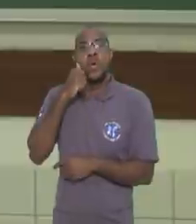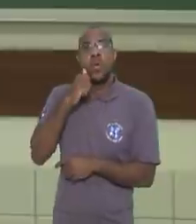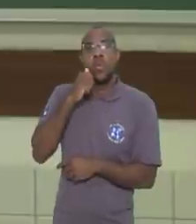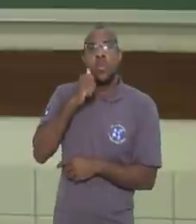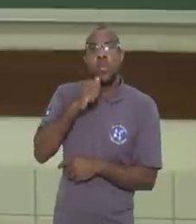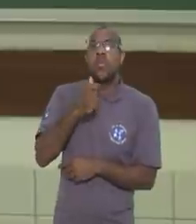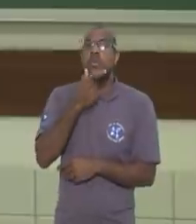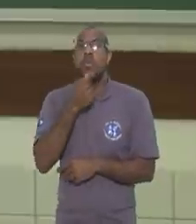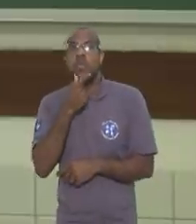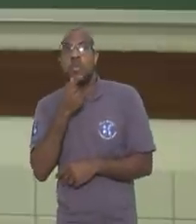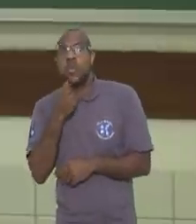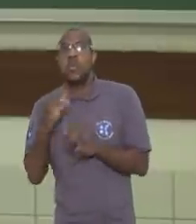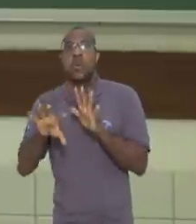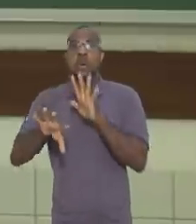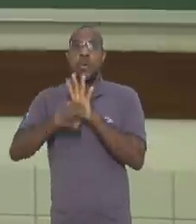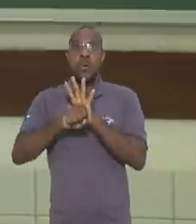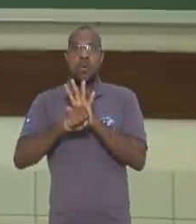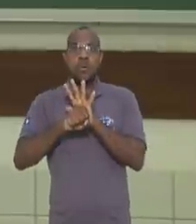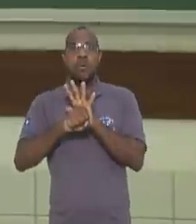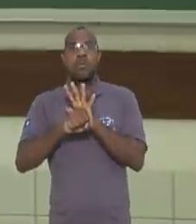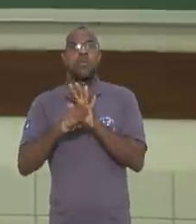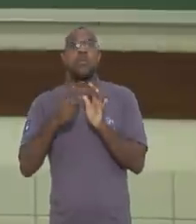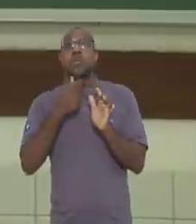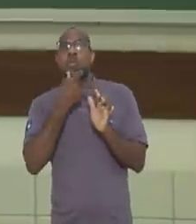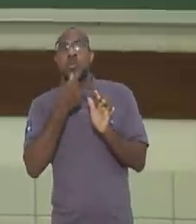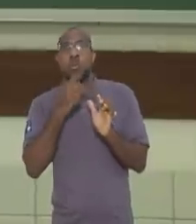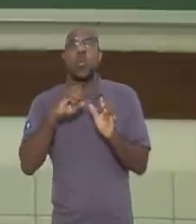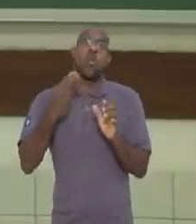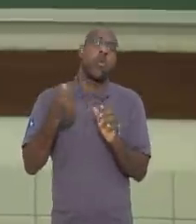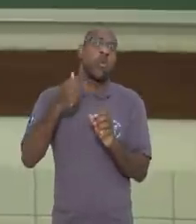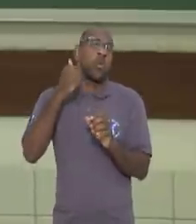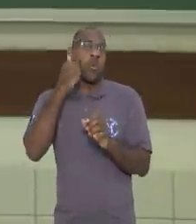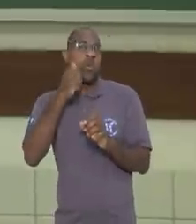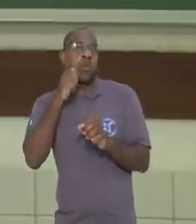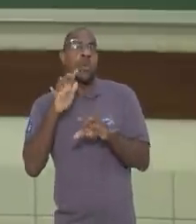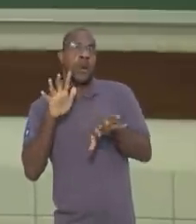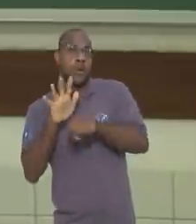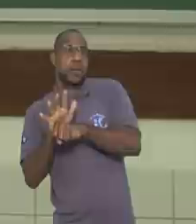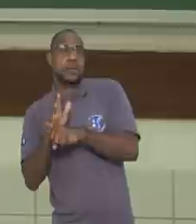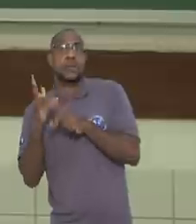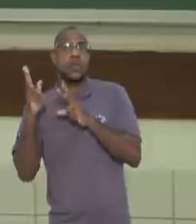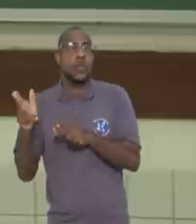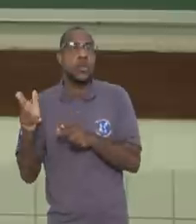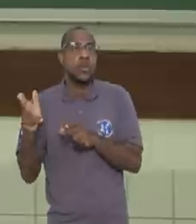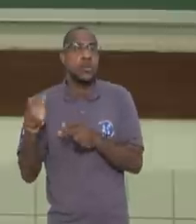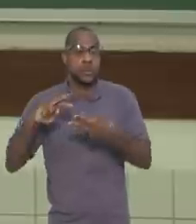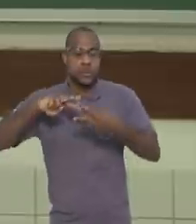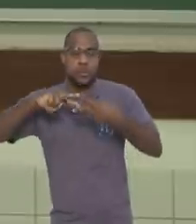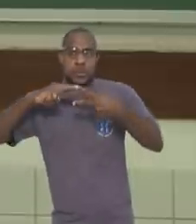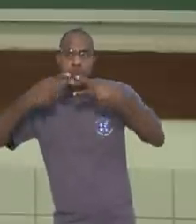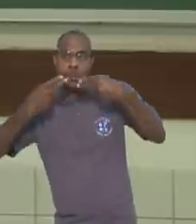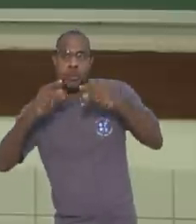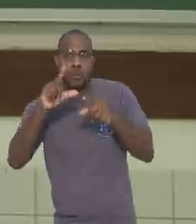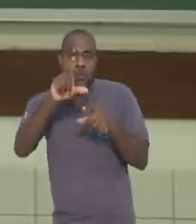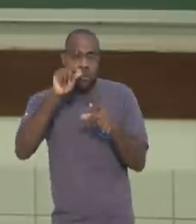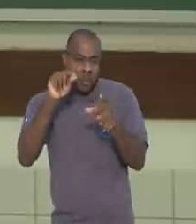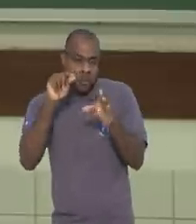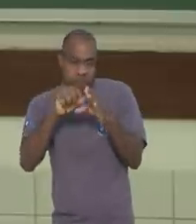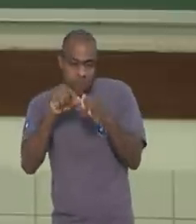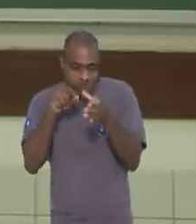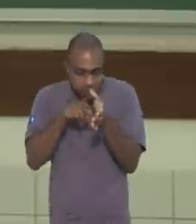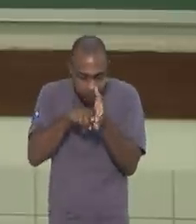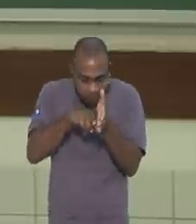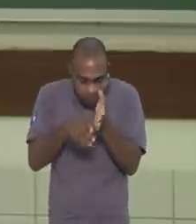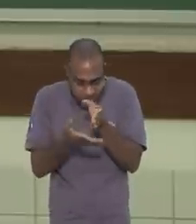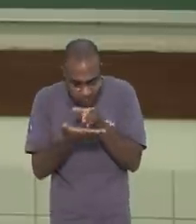banda ou igual da mãe ou igual do pai. Não precisa ser igual dos dois, né? Ou igual da mãe ou do pai. E você vai comparando o indivíduo. Se você vê ali, por exemplo,